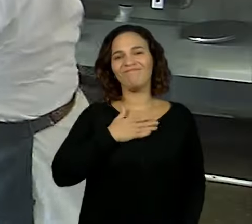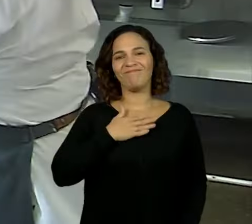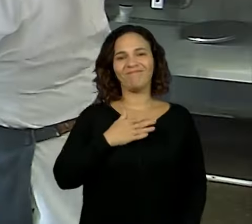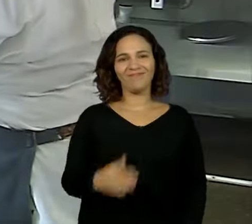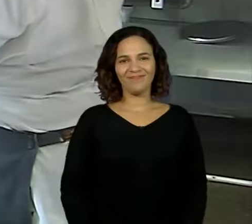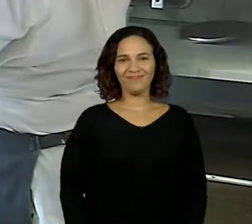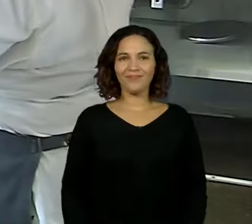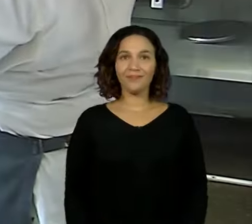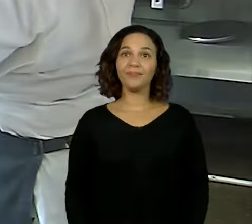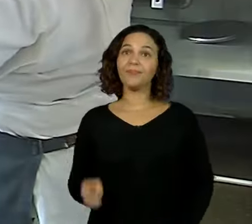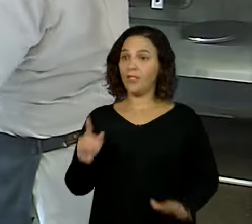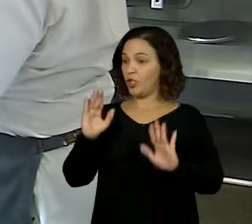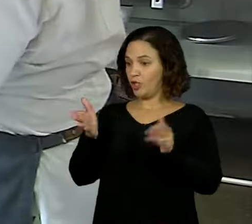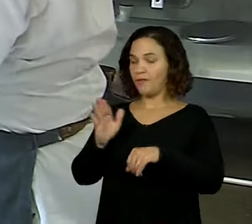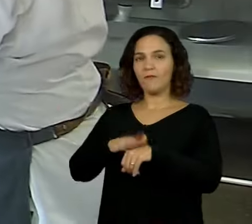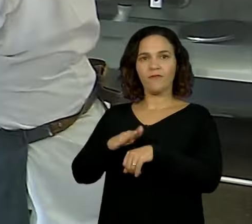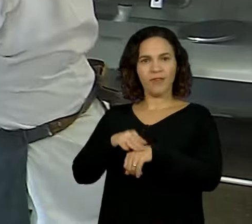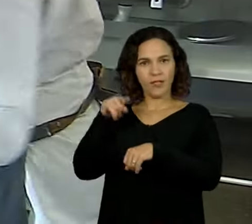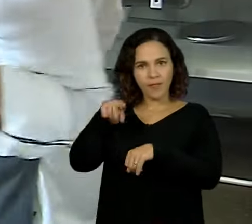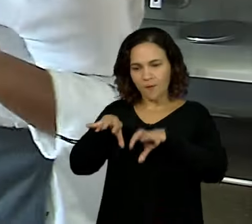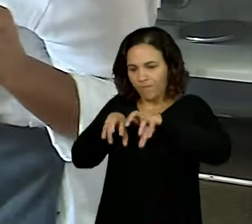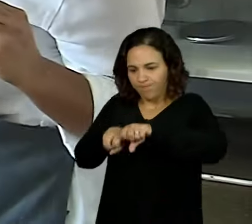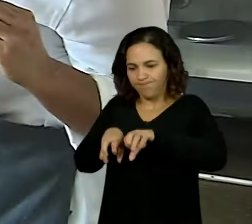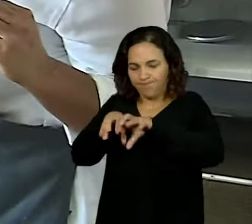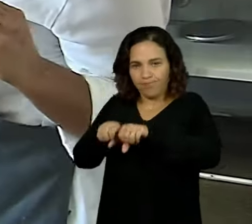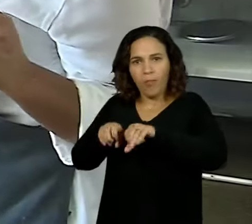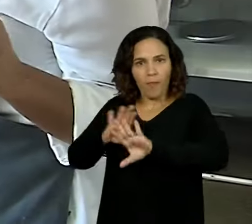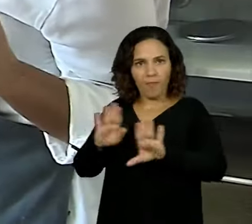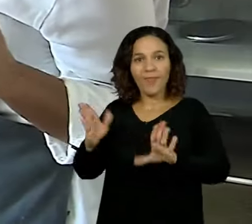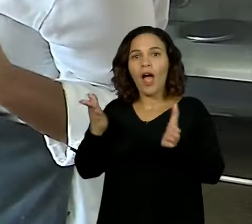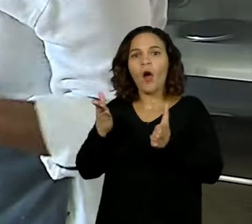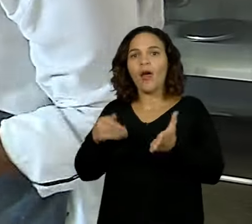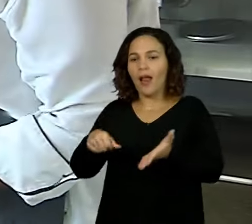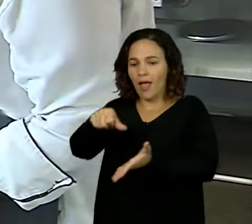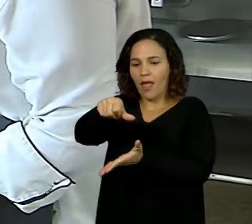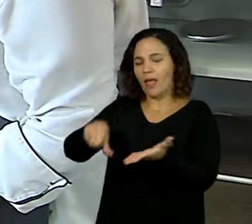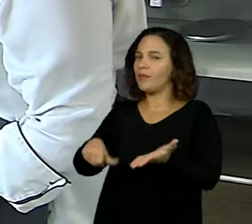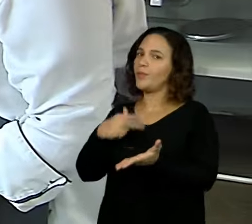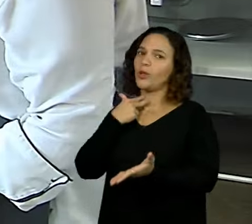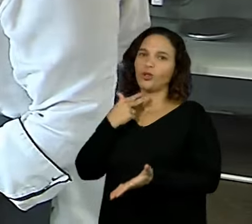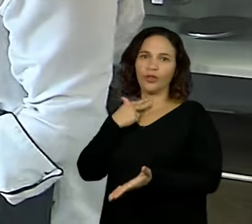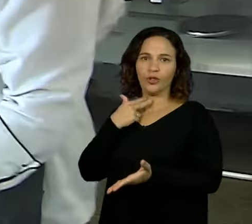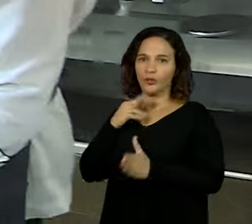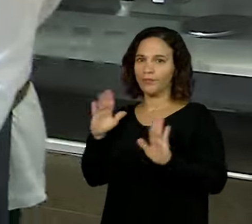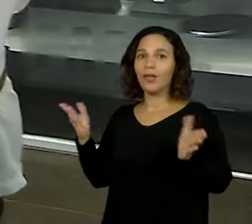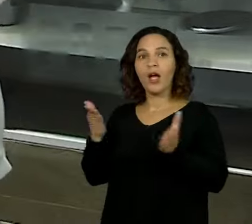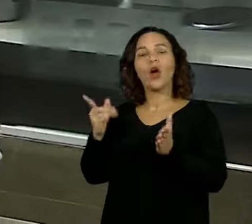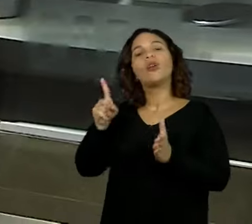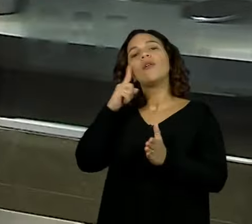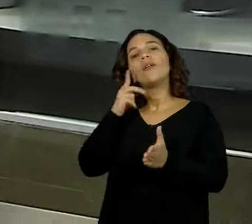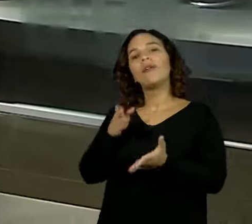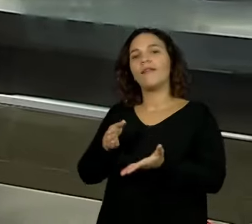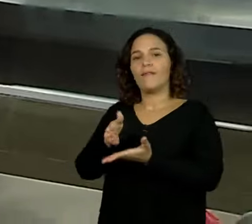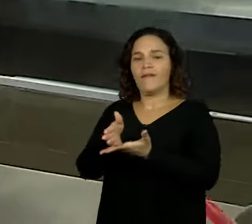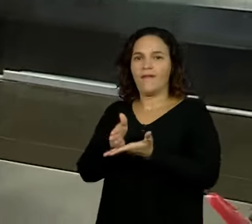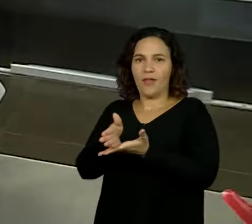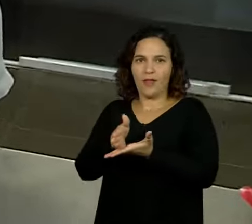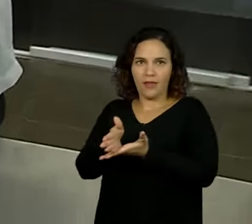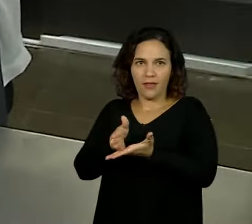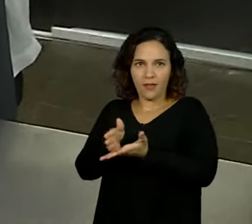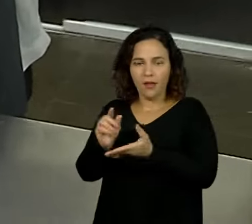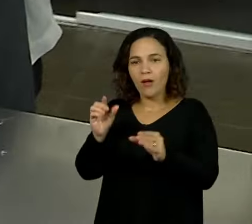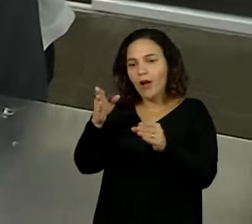Como a gente já desenvolveu glúten, eu não posso mais rasgar essa massa. Então, a gente vai utilizar uma faca. Cortei aqui